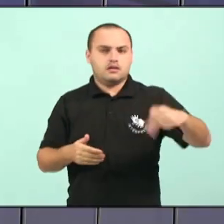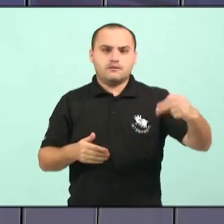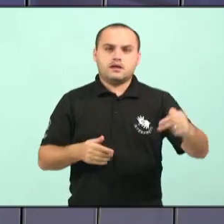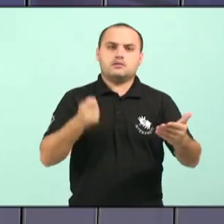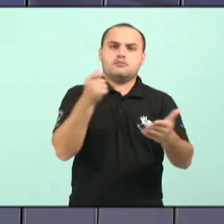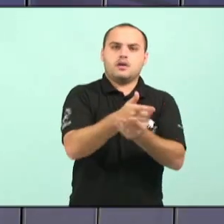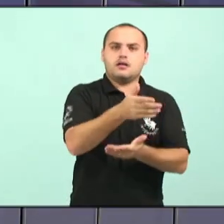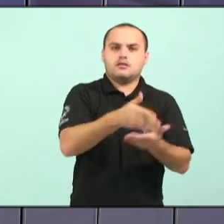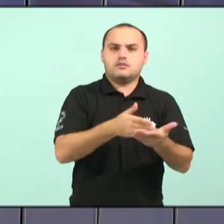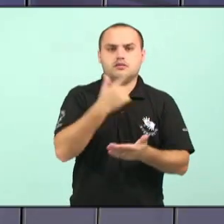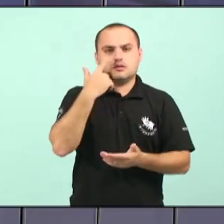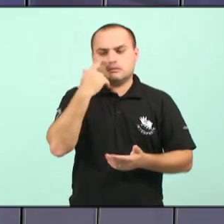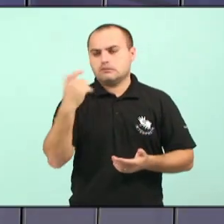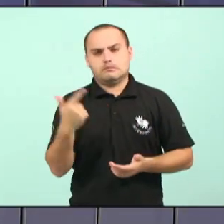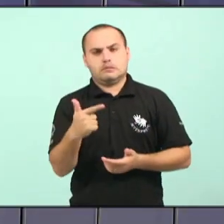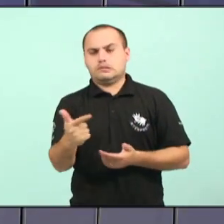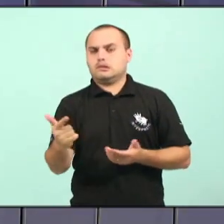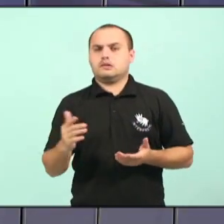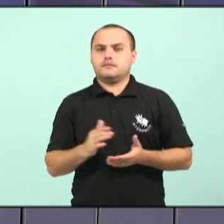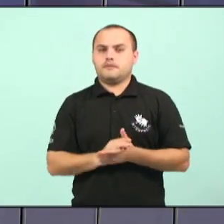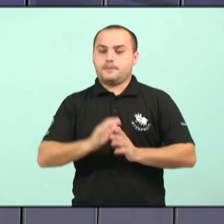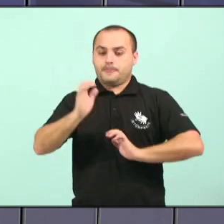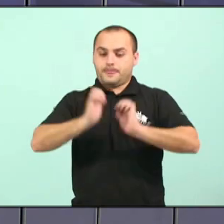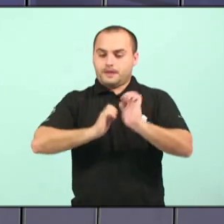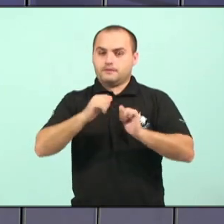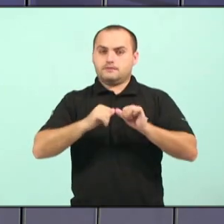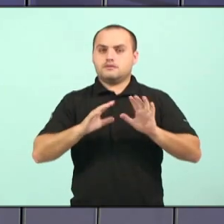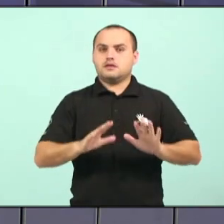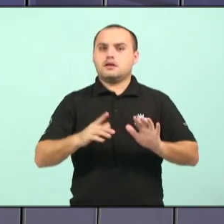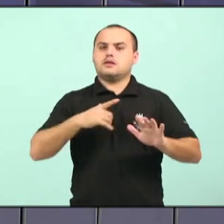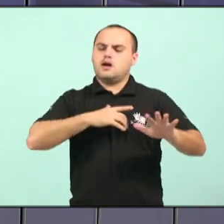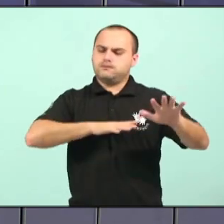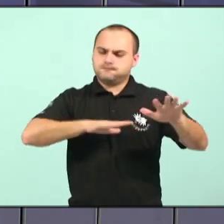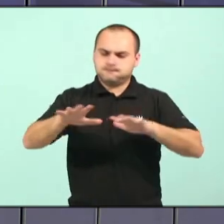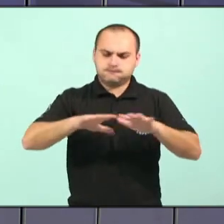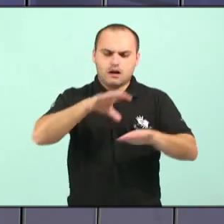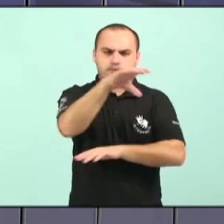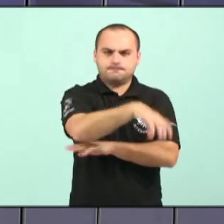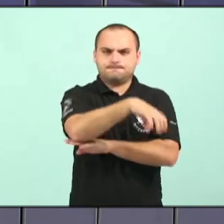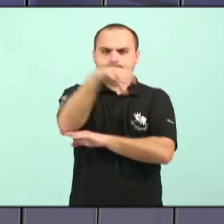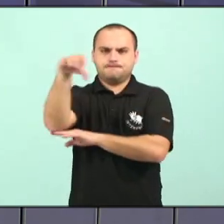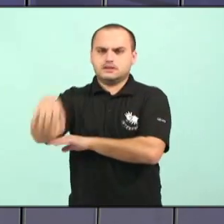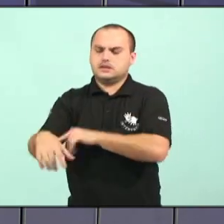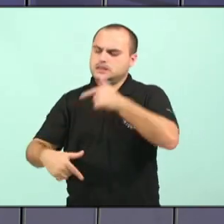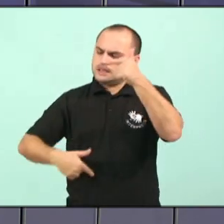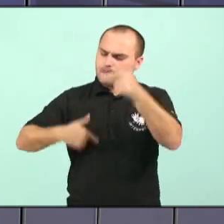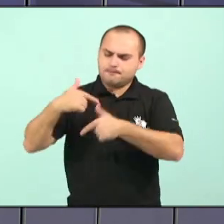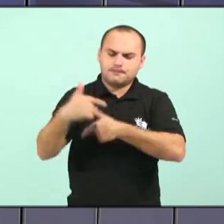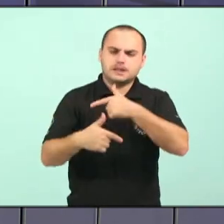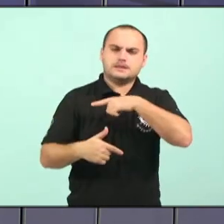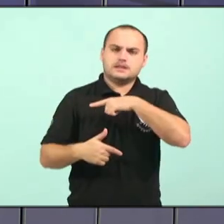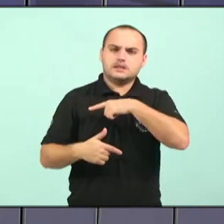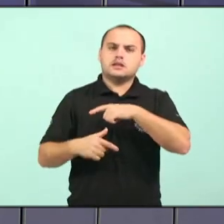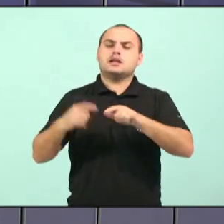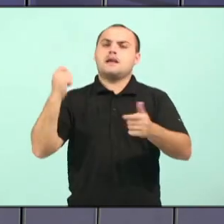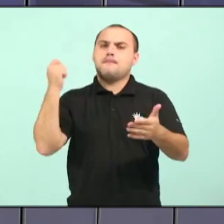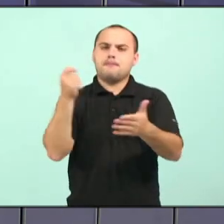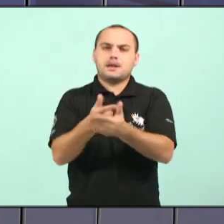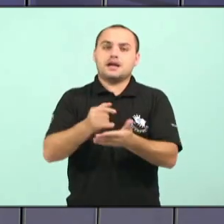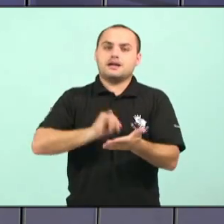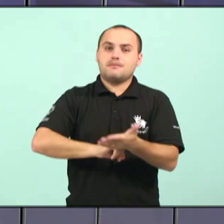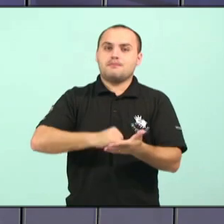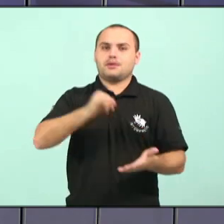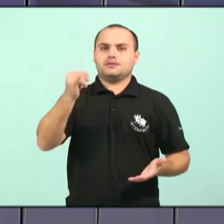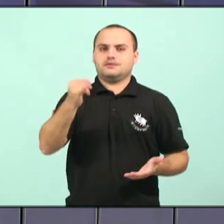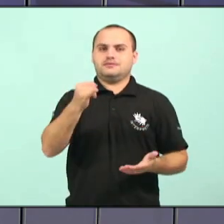ser interessante. Essas empresas são interessantes estarem aqui porque eles movimentam muita carga, geram muitos empregos e pagam muito imposto para o